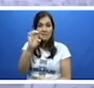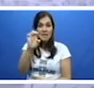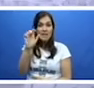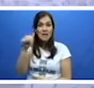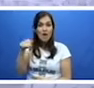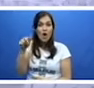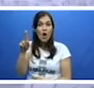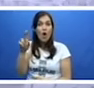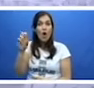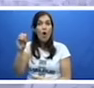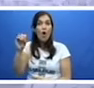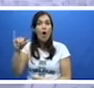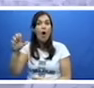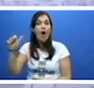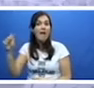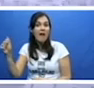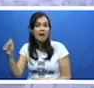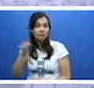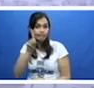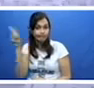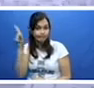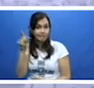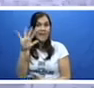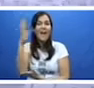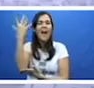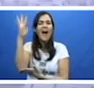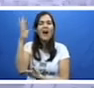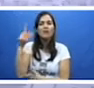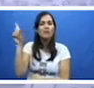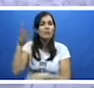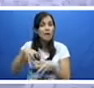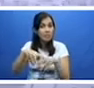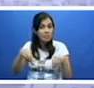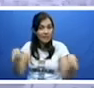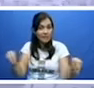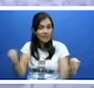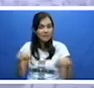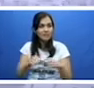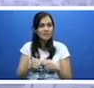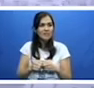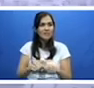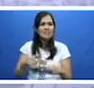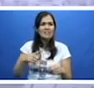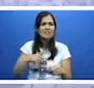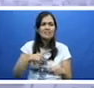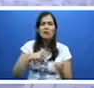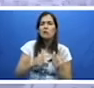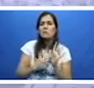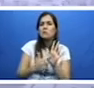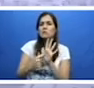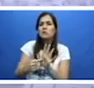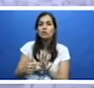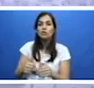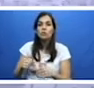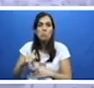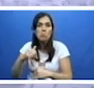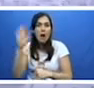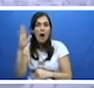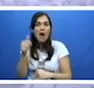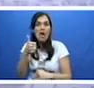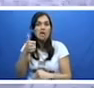sequência como eu disse é a maior árvore da terra tem representantes de mais de 115 metros é